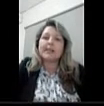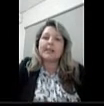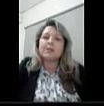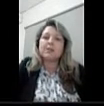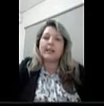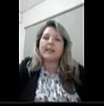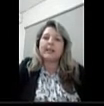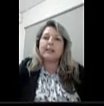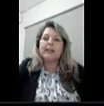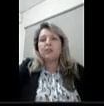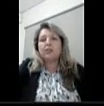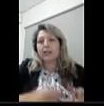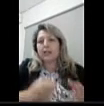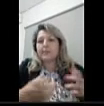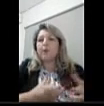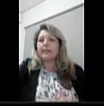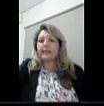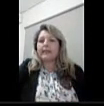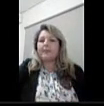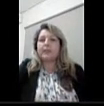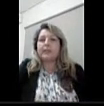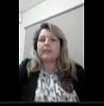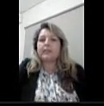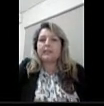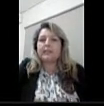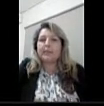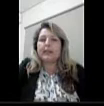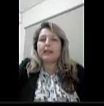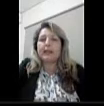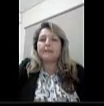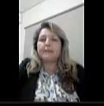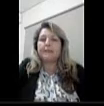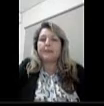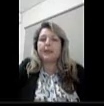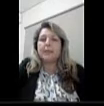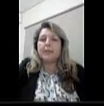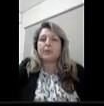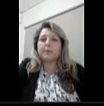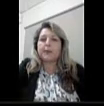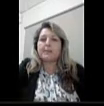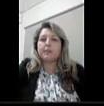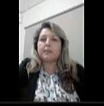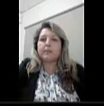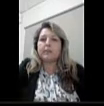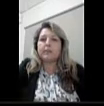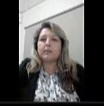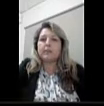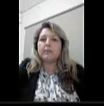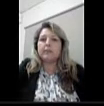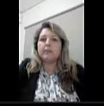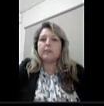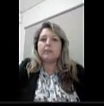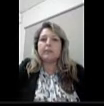processo dela de responder, de trabalhar. Pode passar, Lívia.